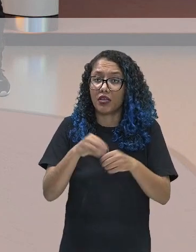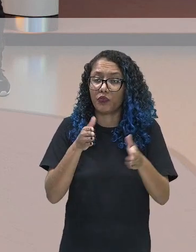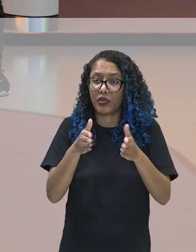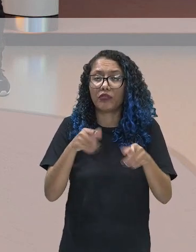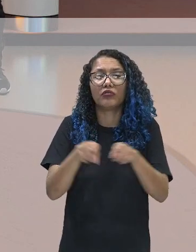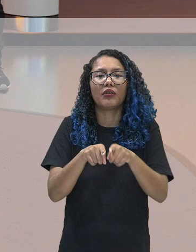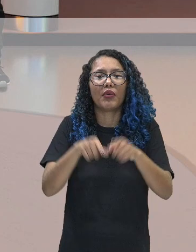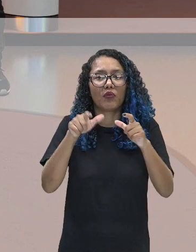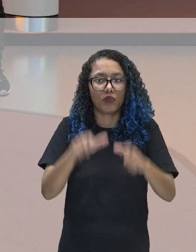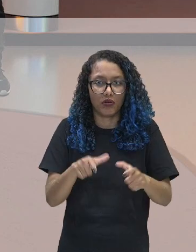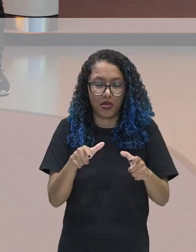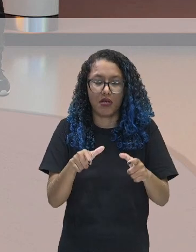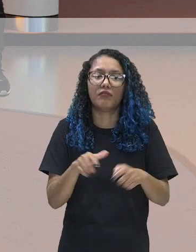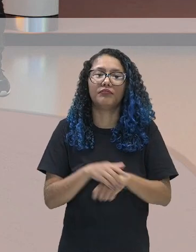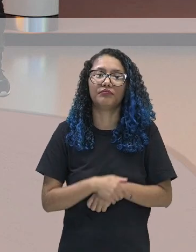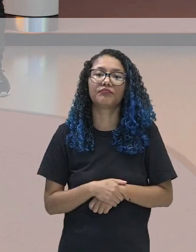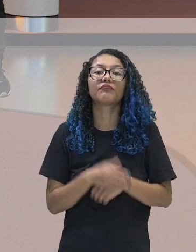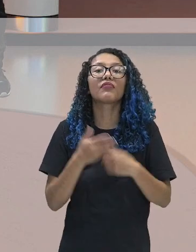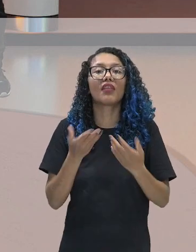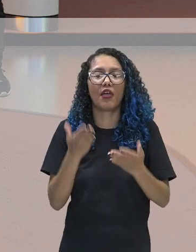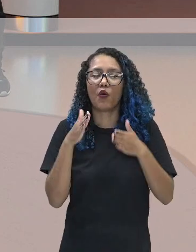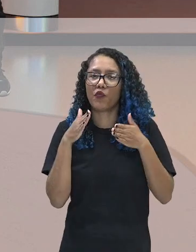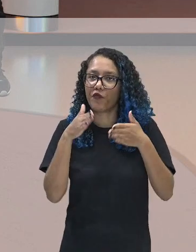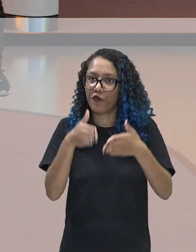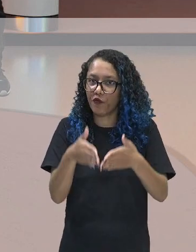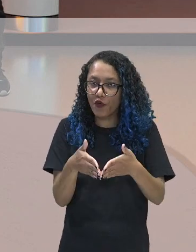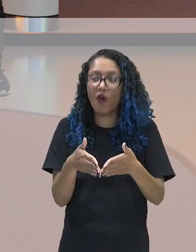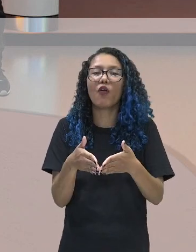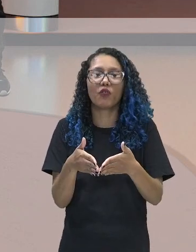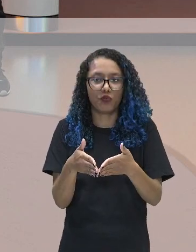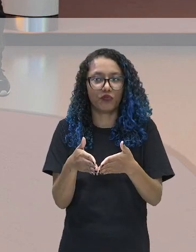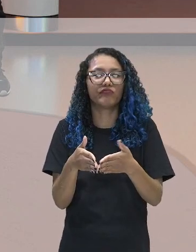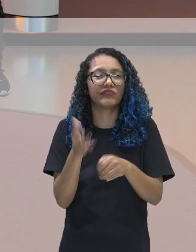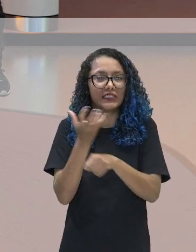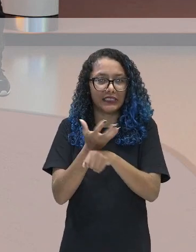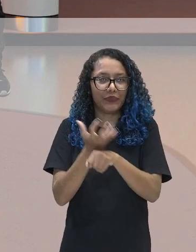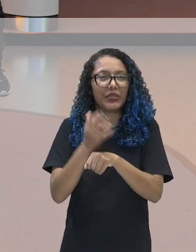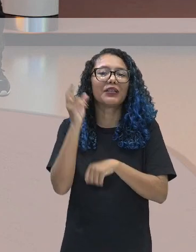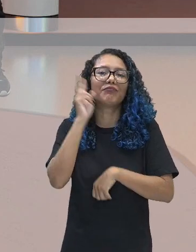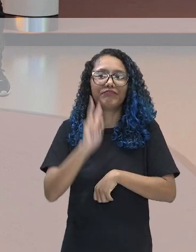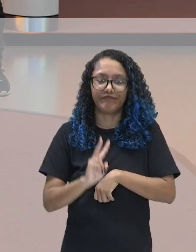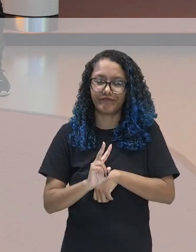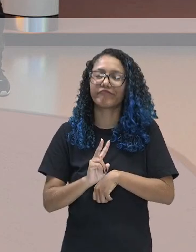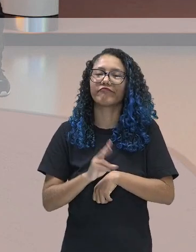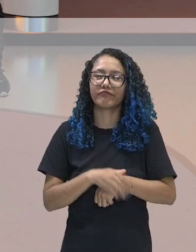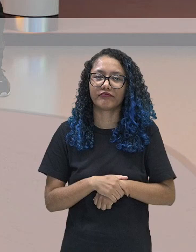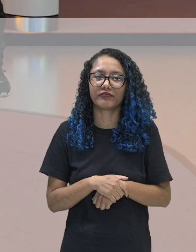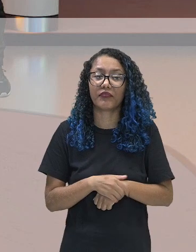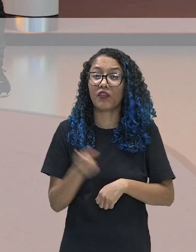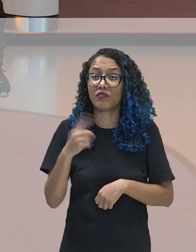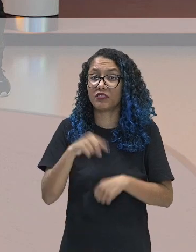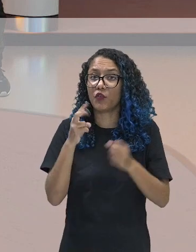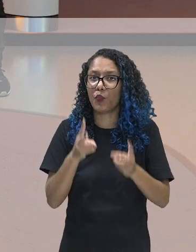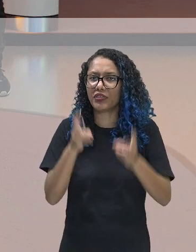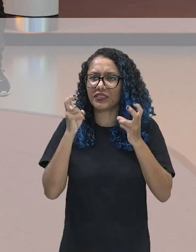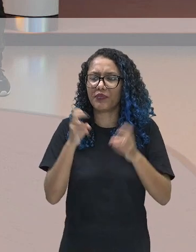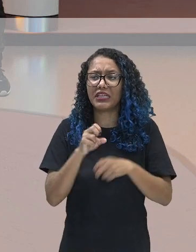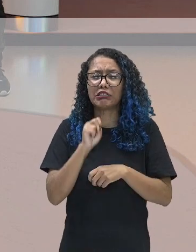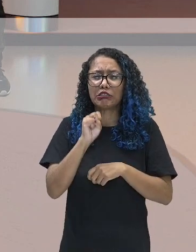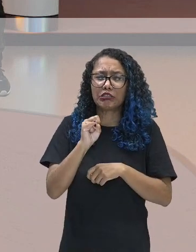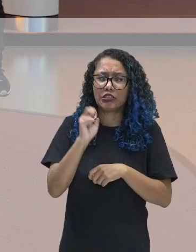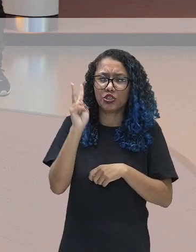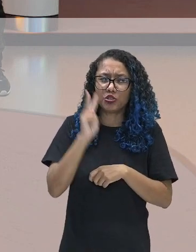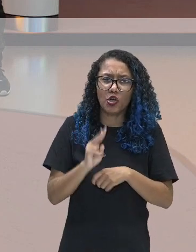ciência, essa é a nossa disciplina apaixonante. Vocês vão ver, galera, que sem a história é impossível que a gente